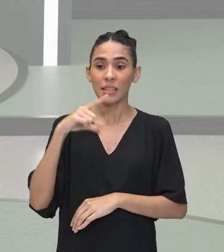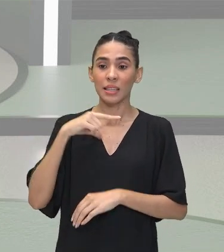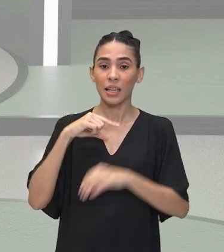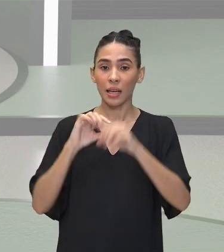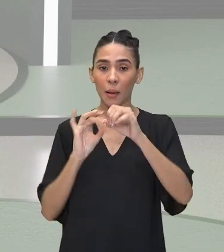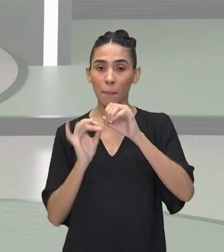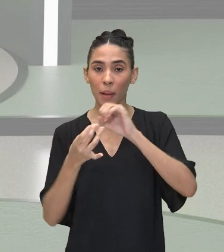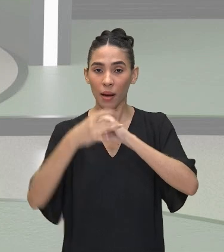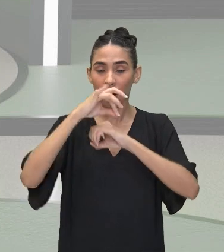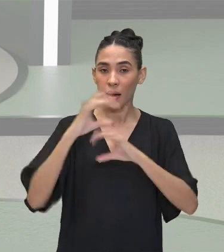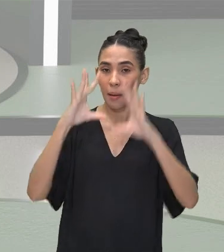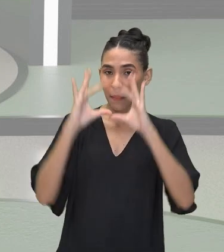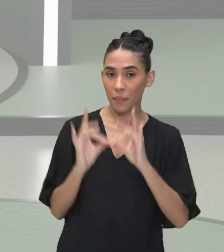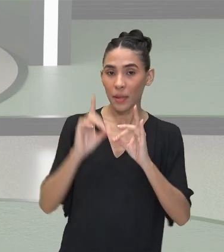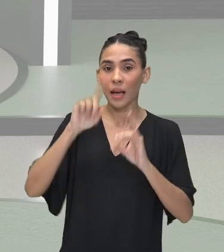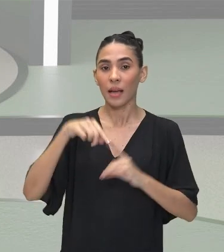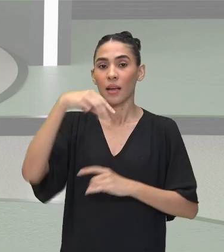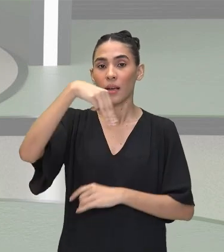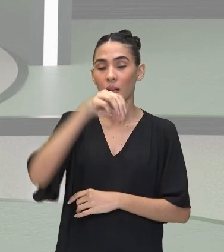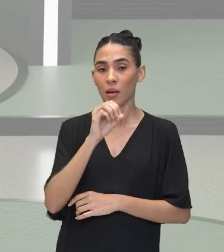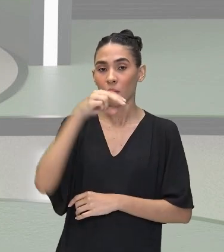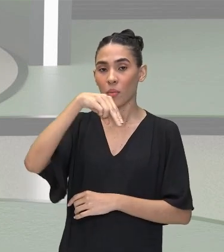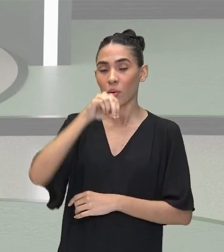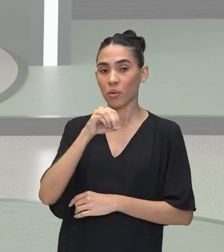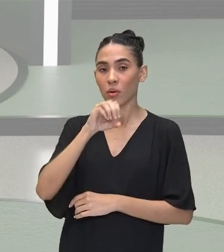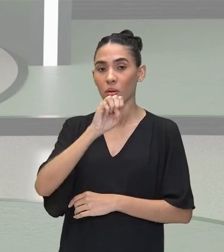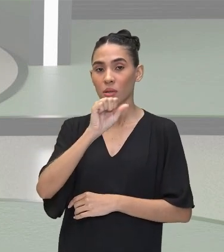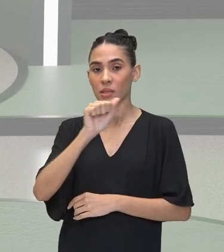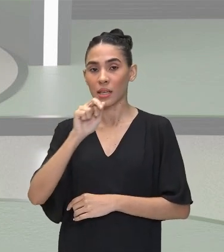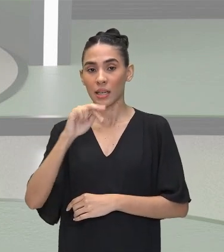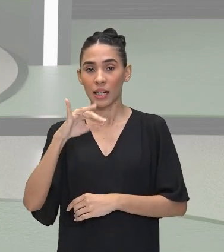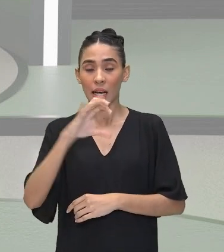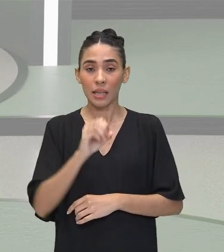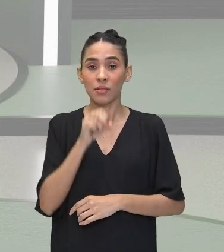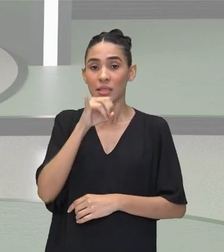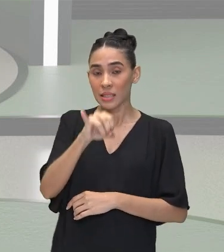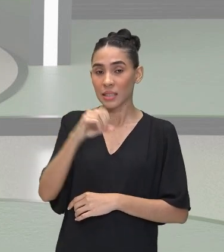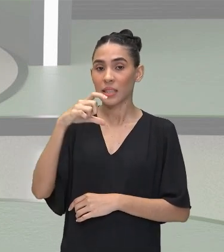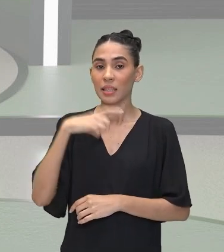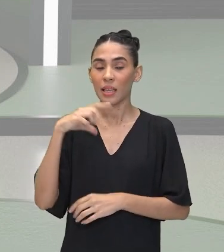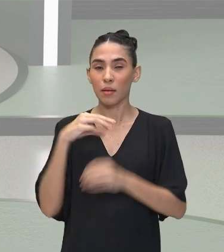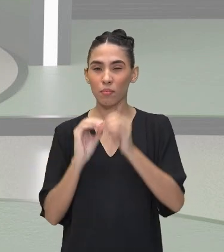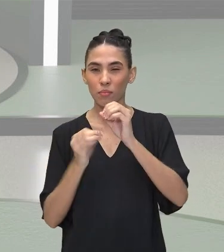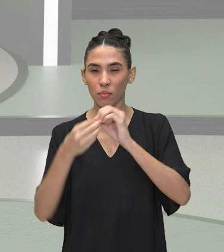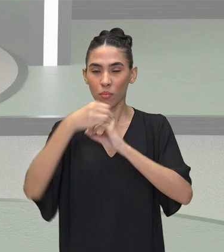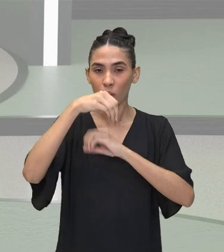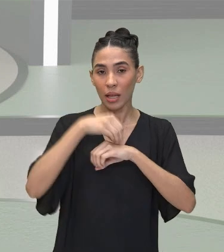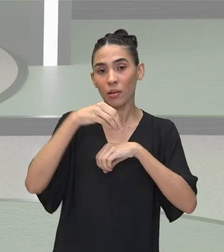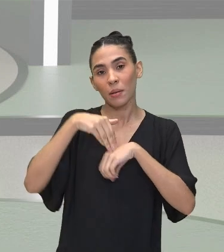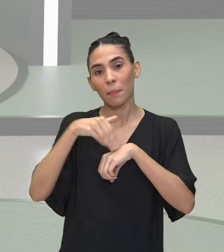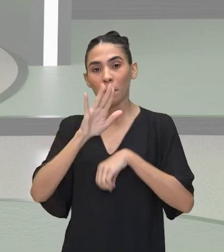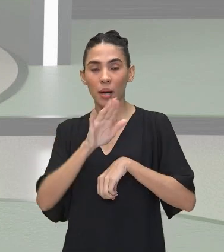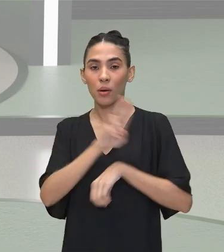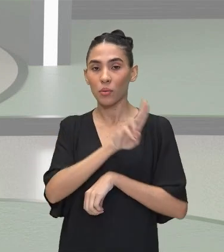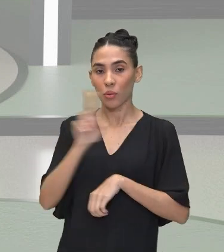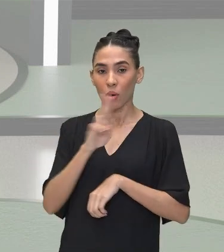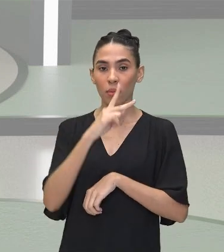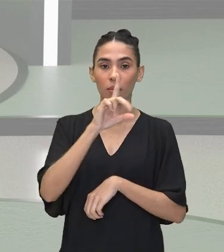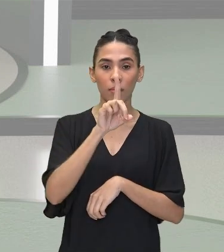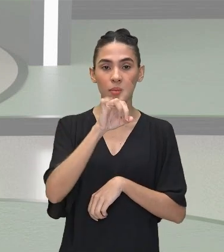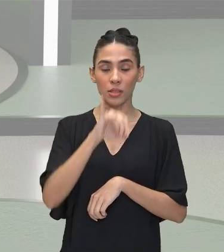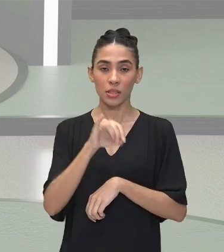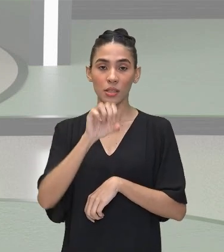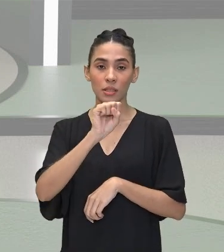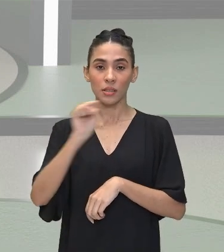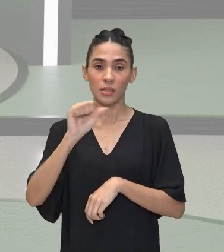que é um monossacarídeo. Quando tem duas unidades ou até mais, é chamado de